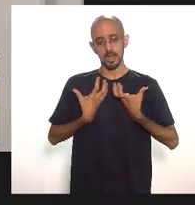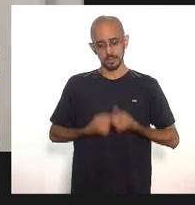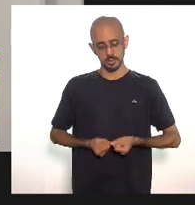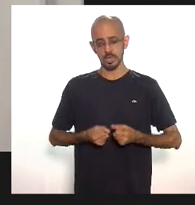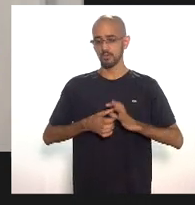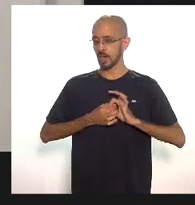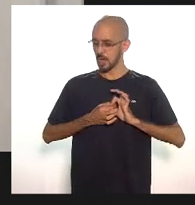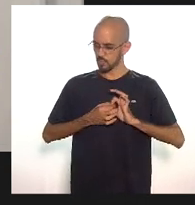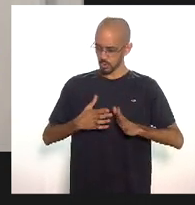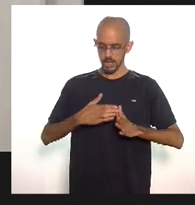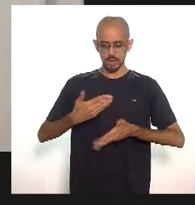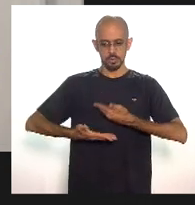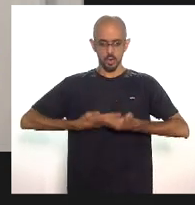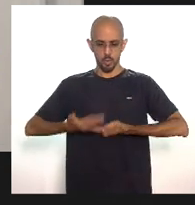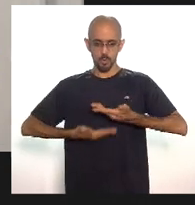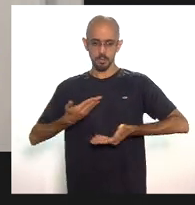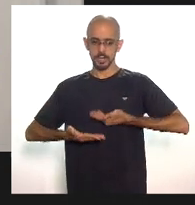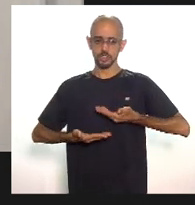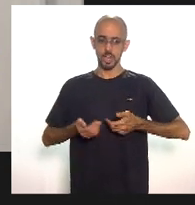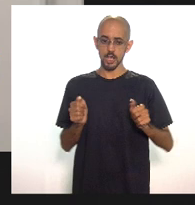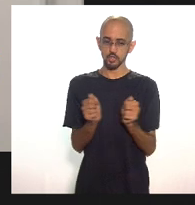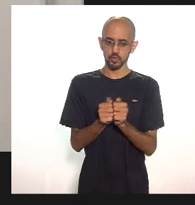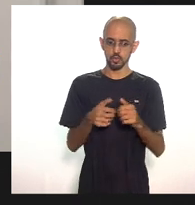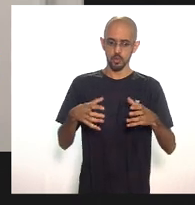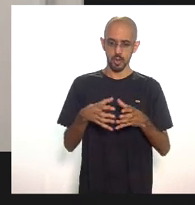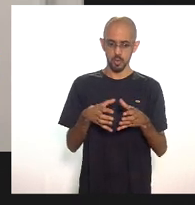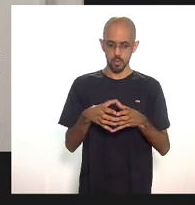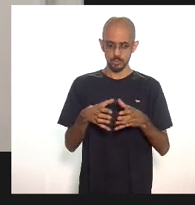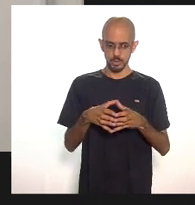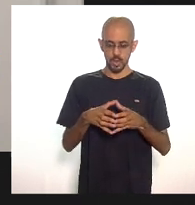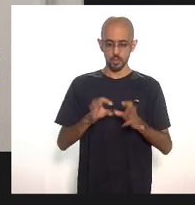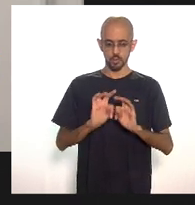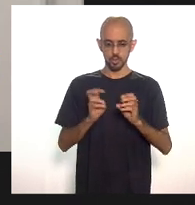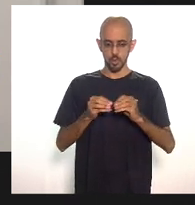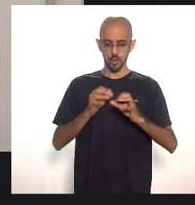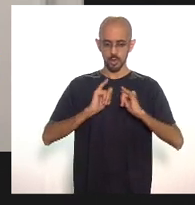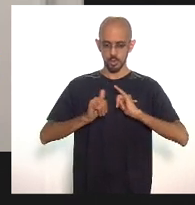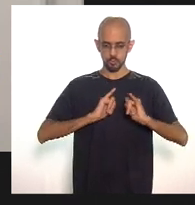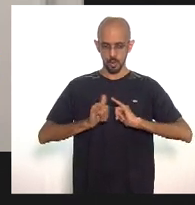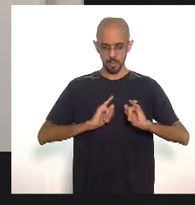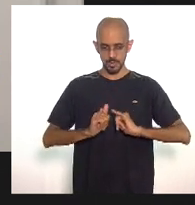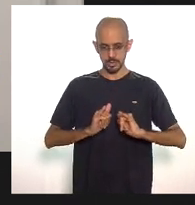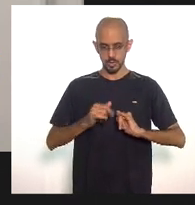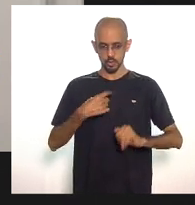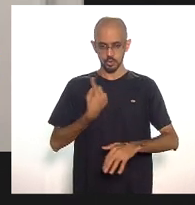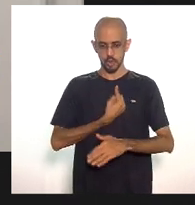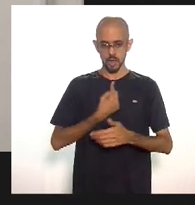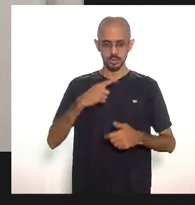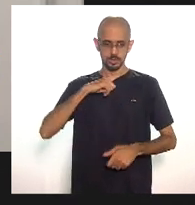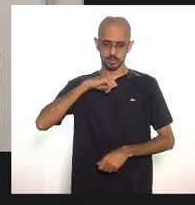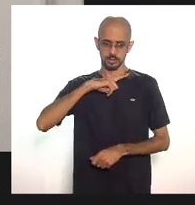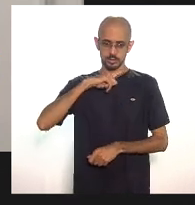para compartilhar com a comissão a base de dados que eles têm em relação